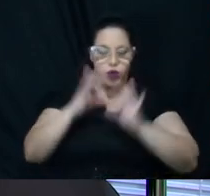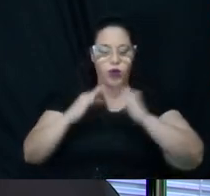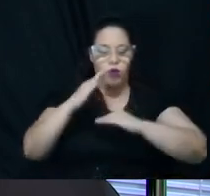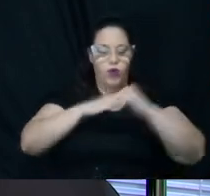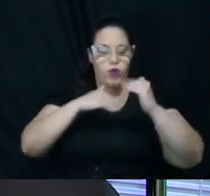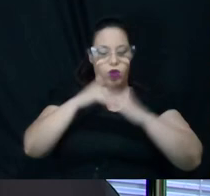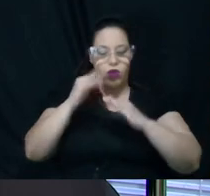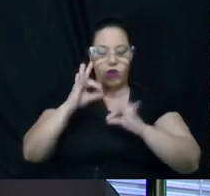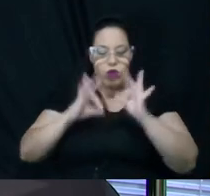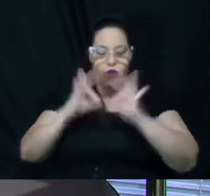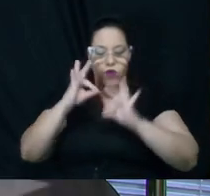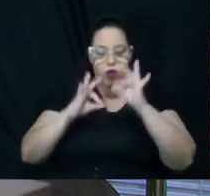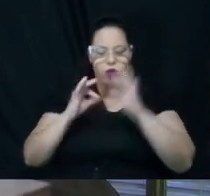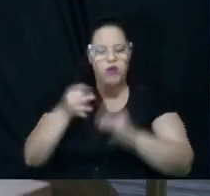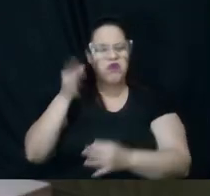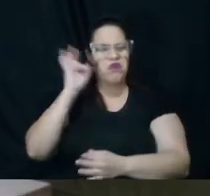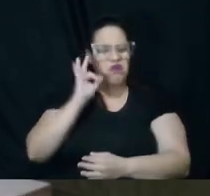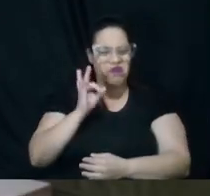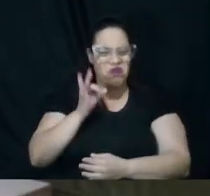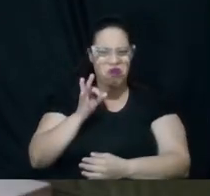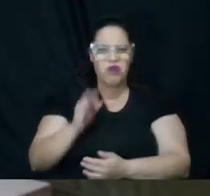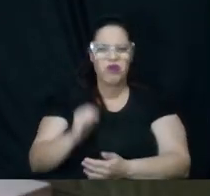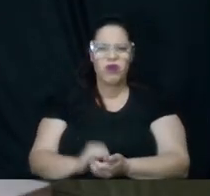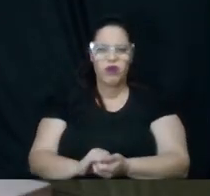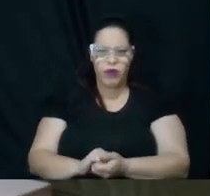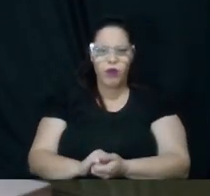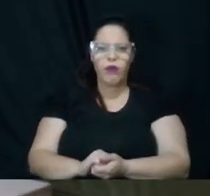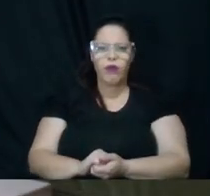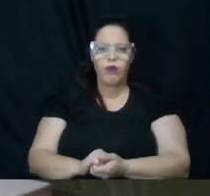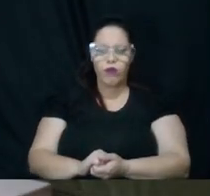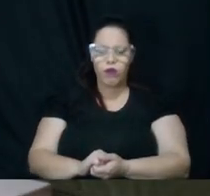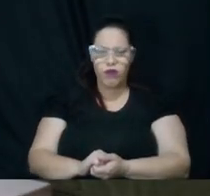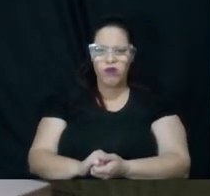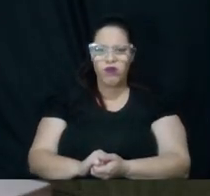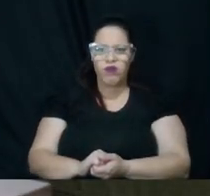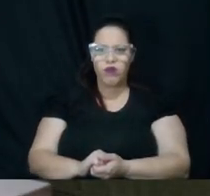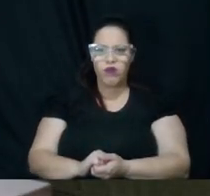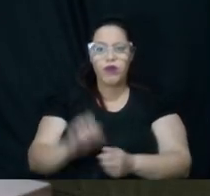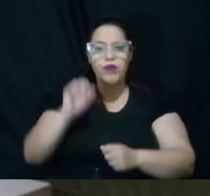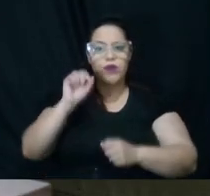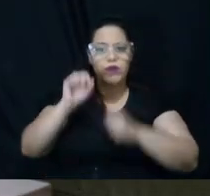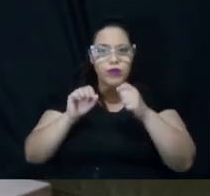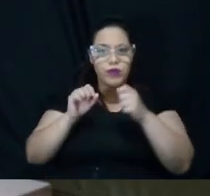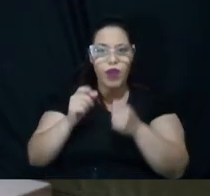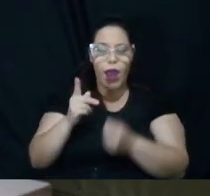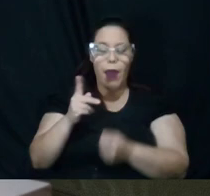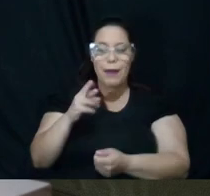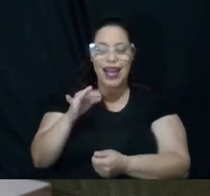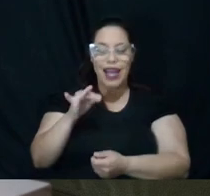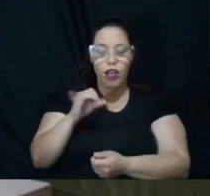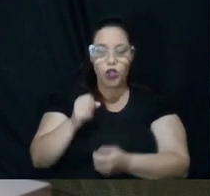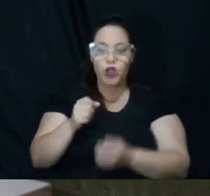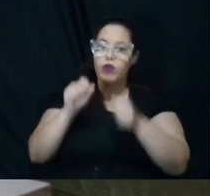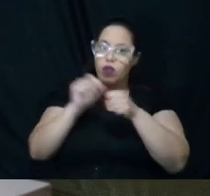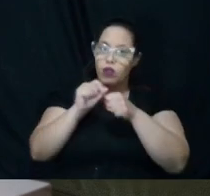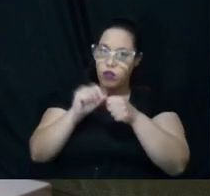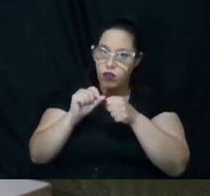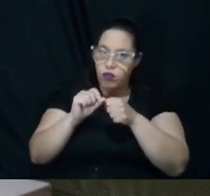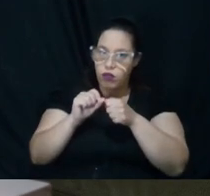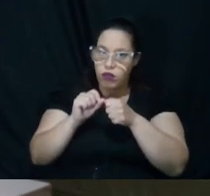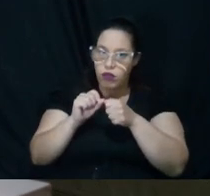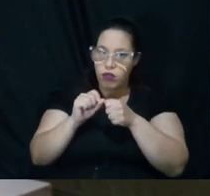os gastos, como que é? Isso, existem alguns aplicativos que fazem, eu sou mais adepto às